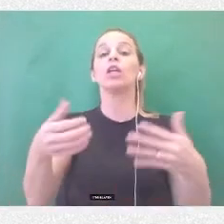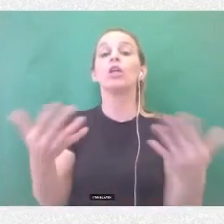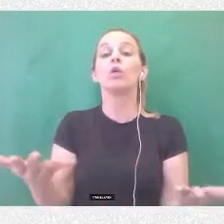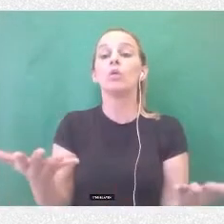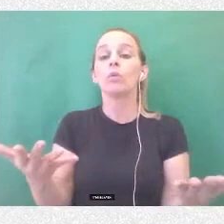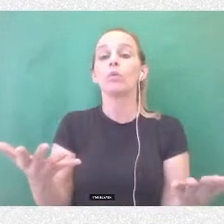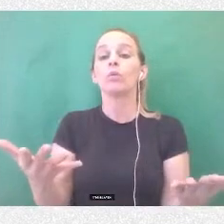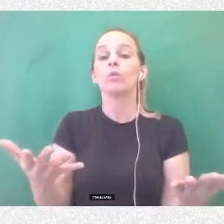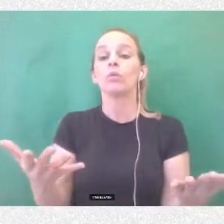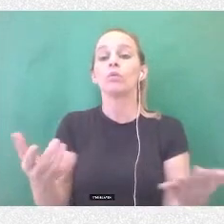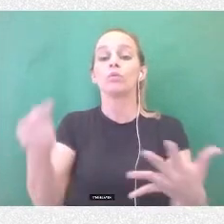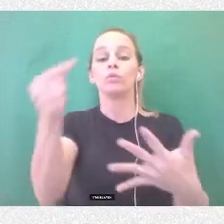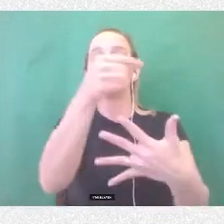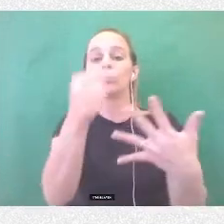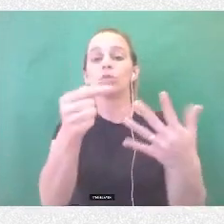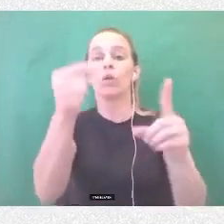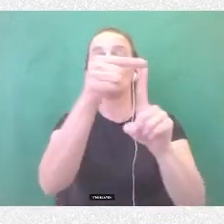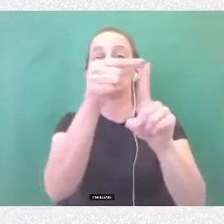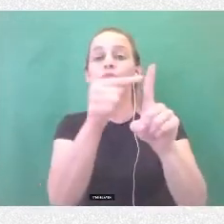vacinas?